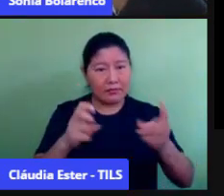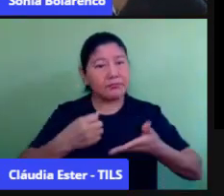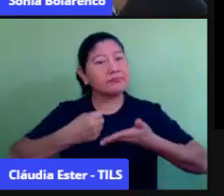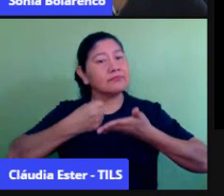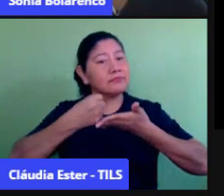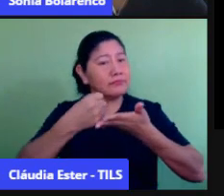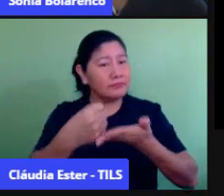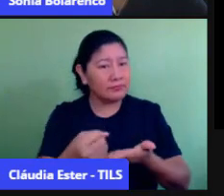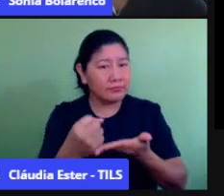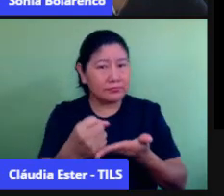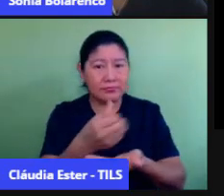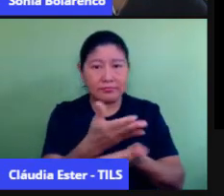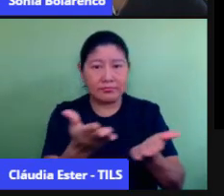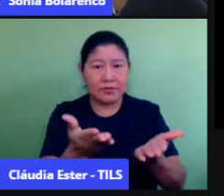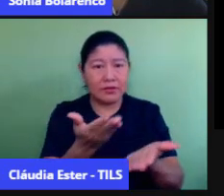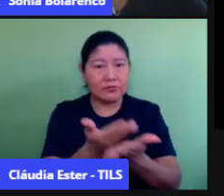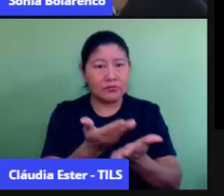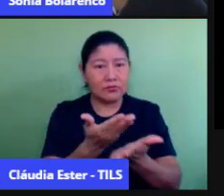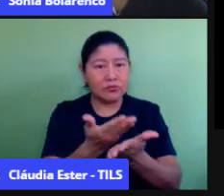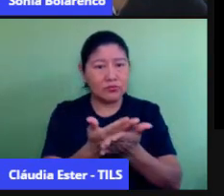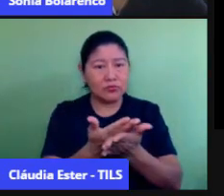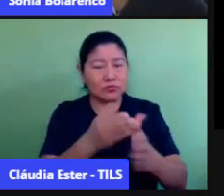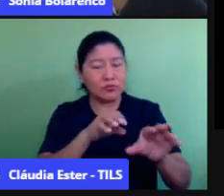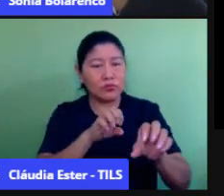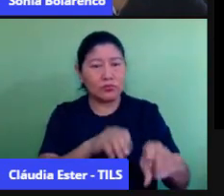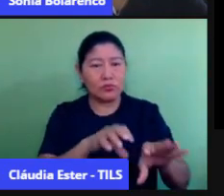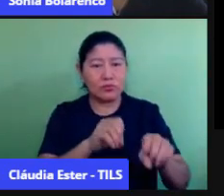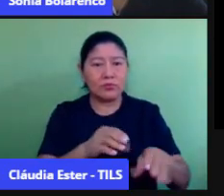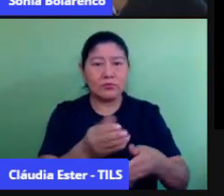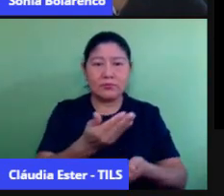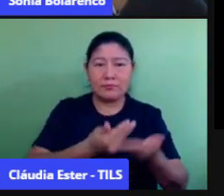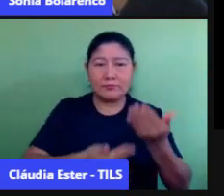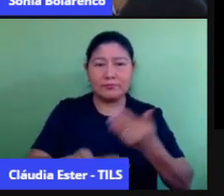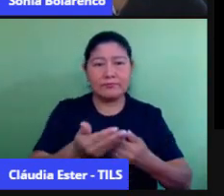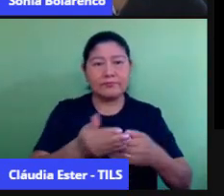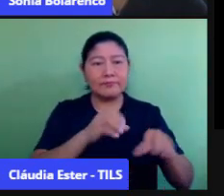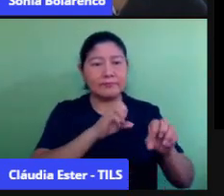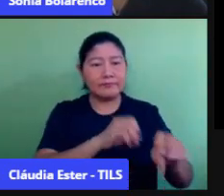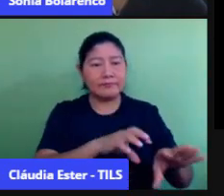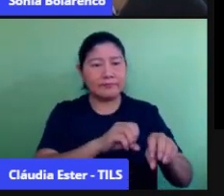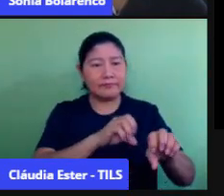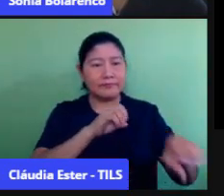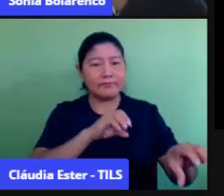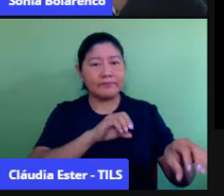tanto nesse momento remoto, como na transição para o híbrido.